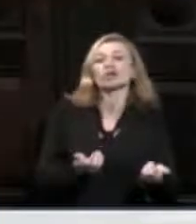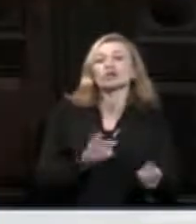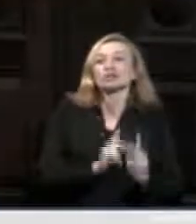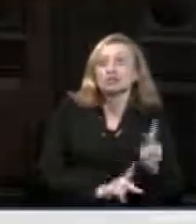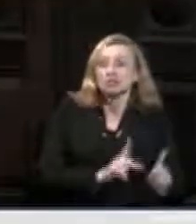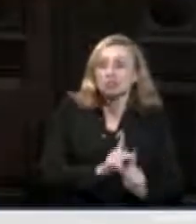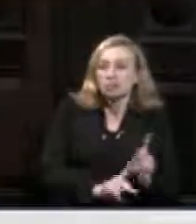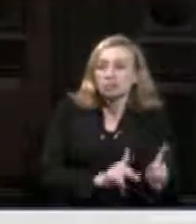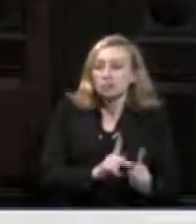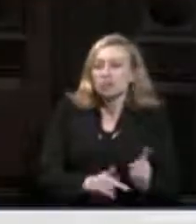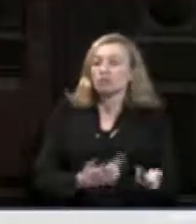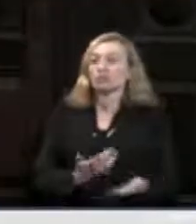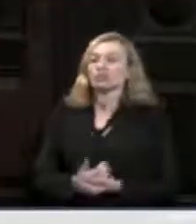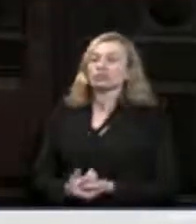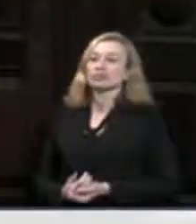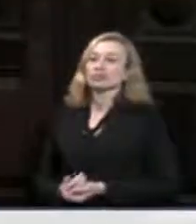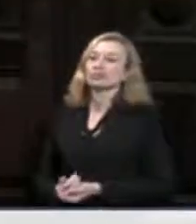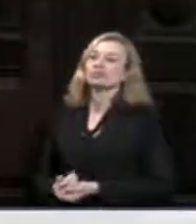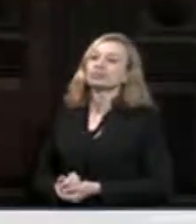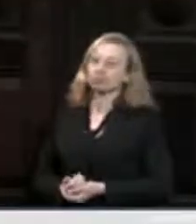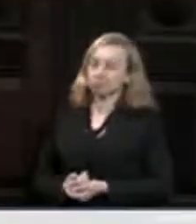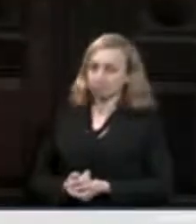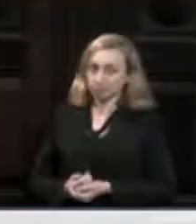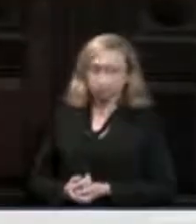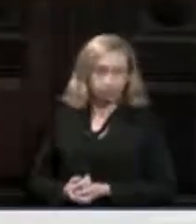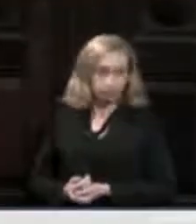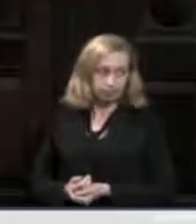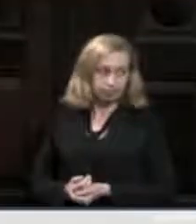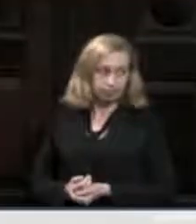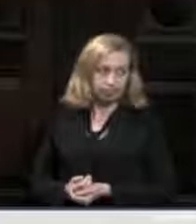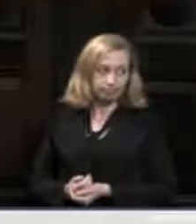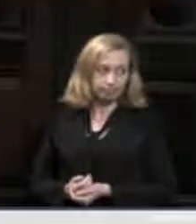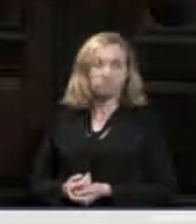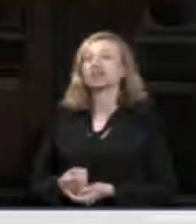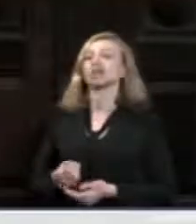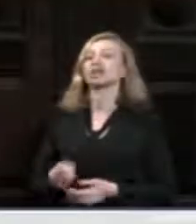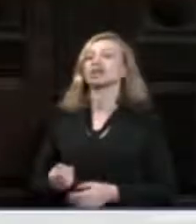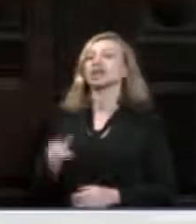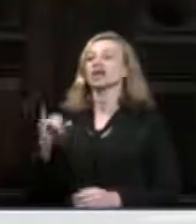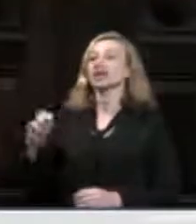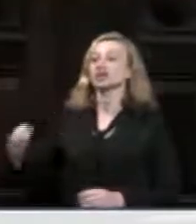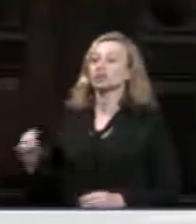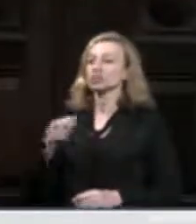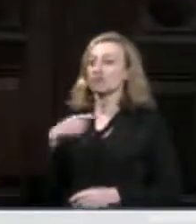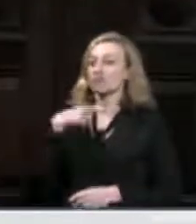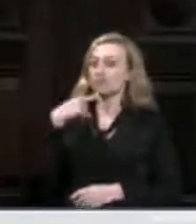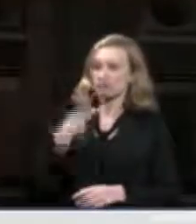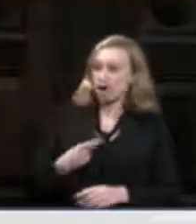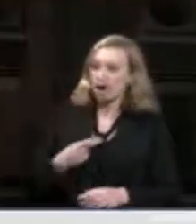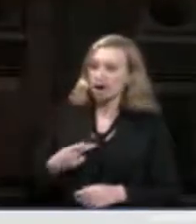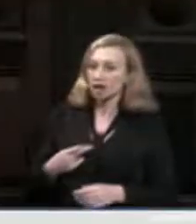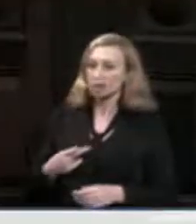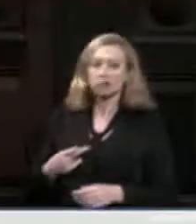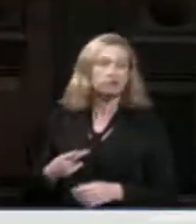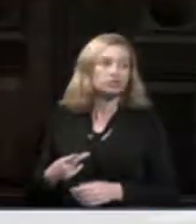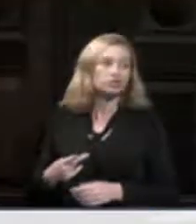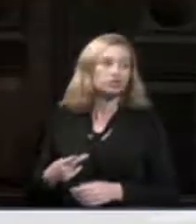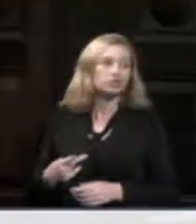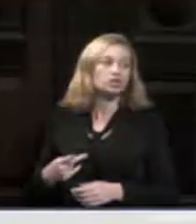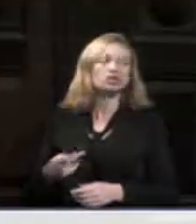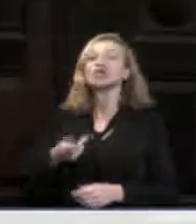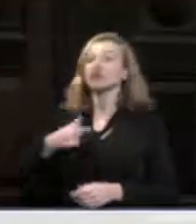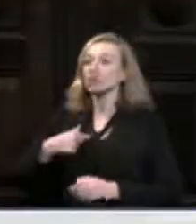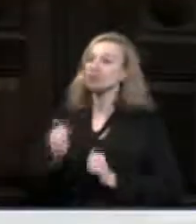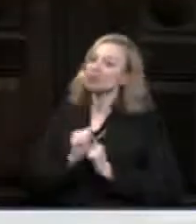lucro fácil, mas sim do desenvolvimento sustentável. É isso que defendo, é isso que pregarei, e vou